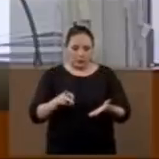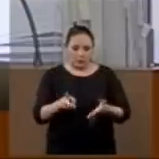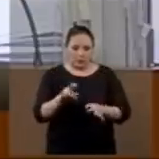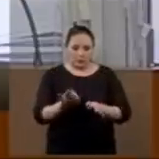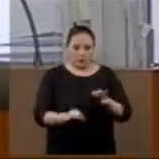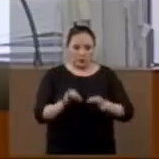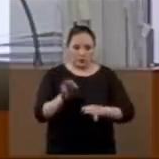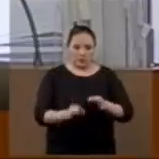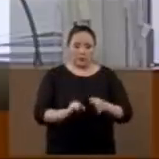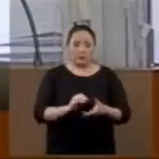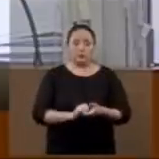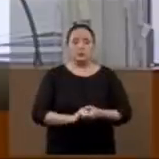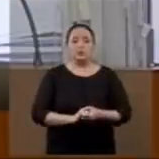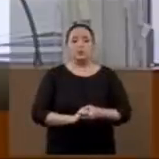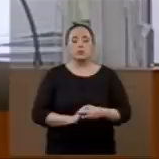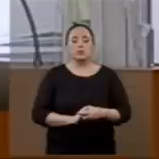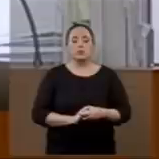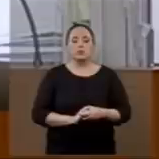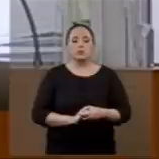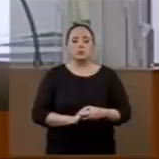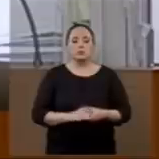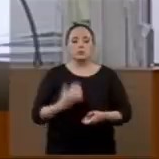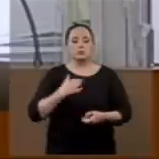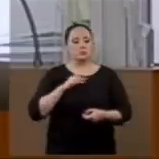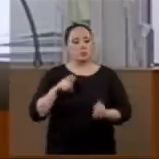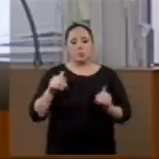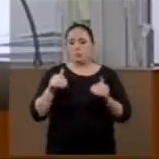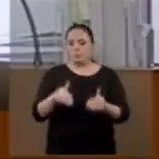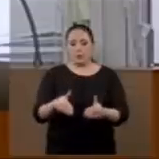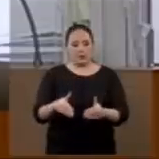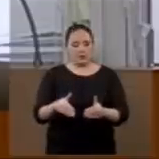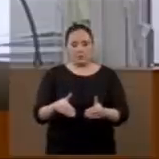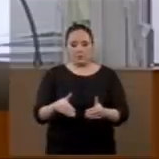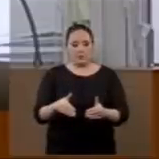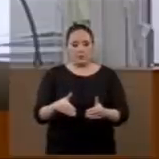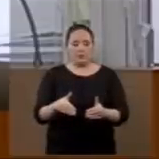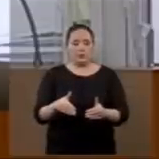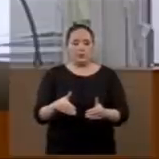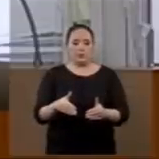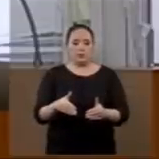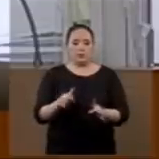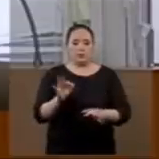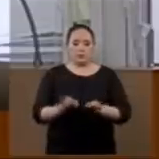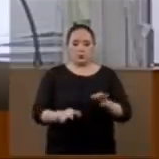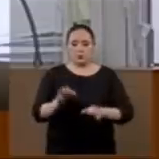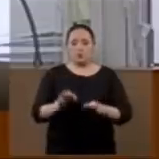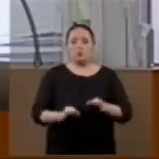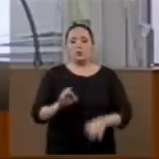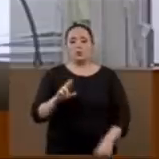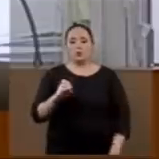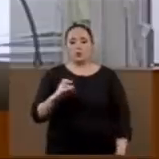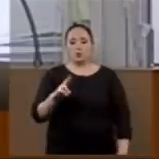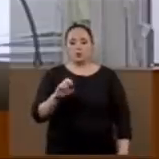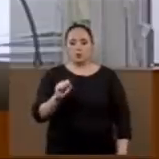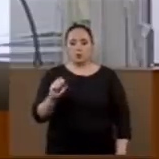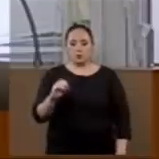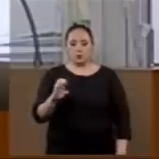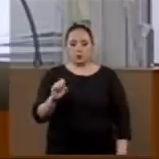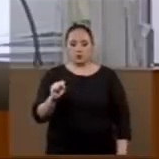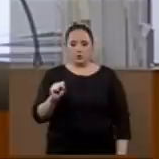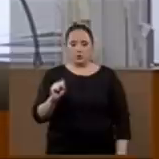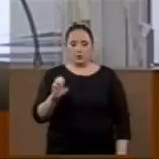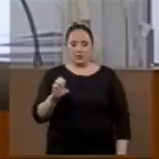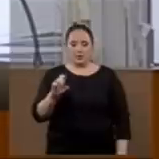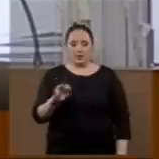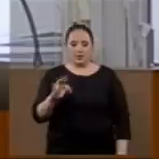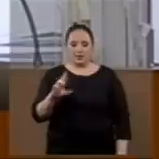de julgamento. Não participei da finalização do julgamento do recurso extraordinário.